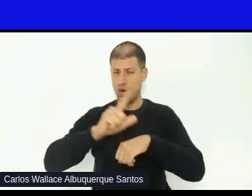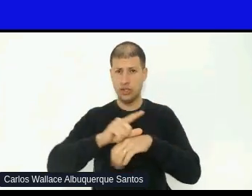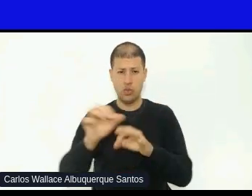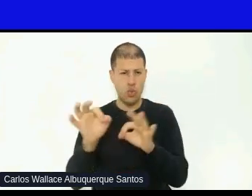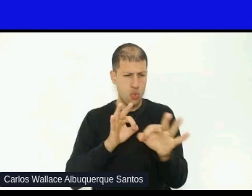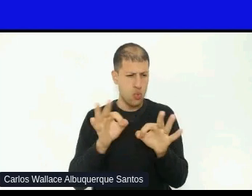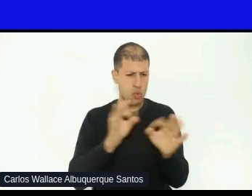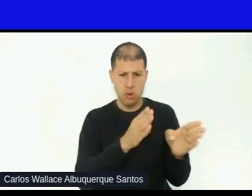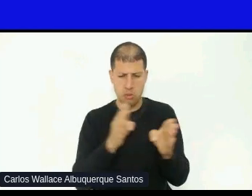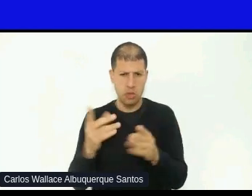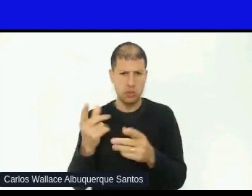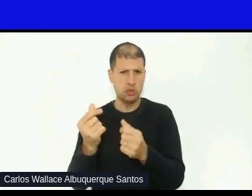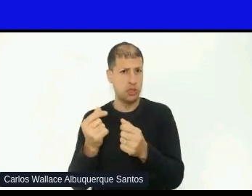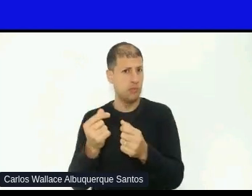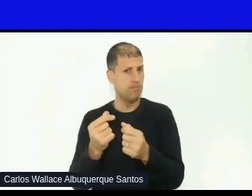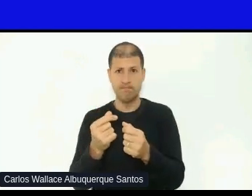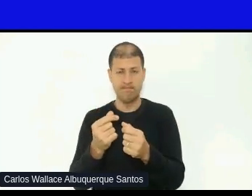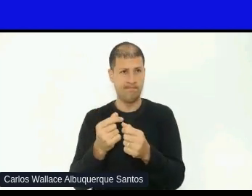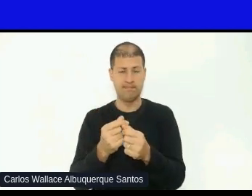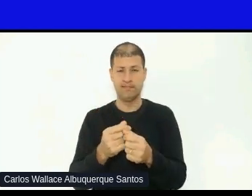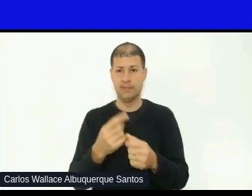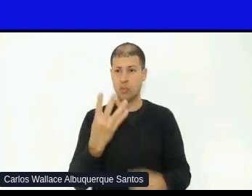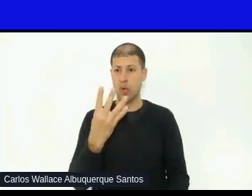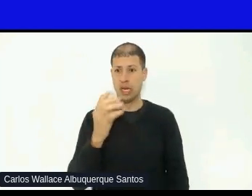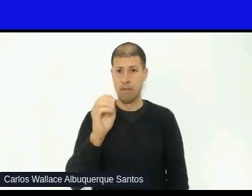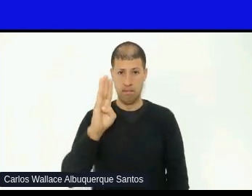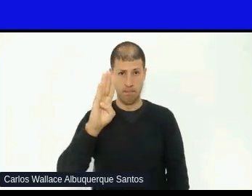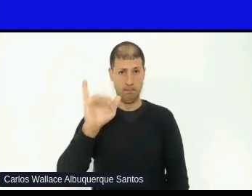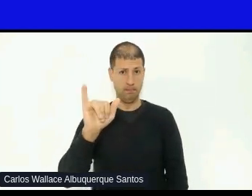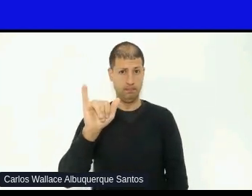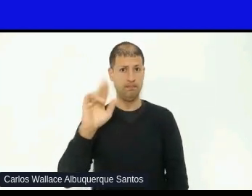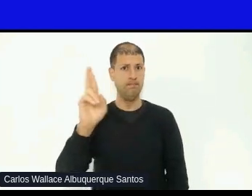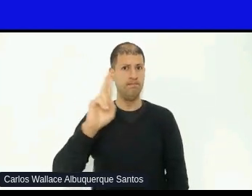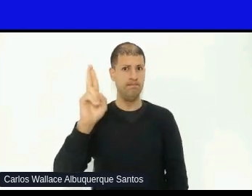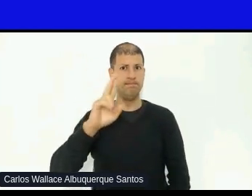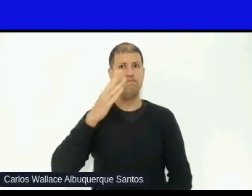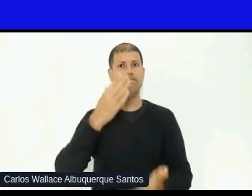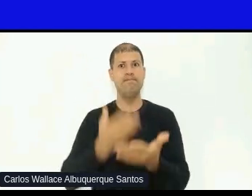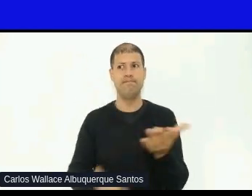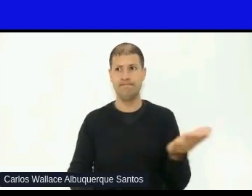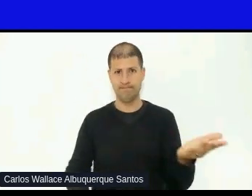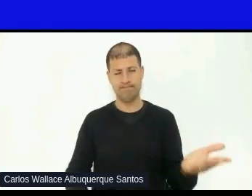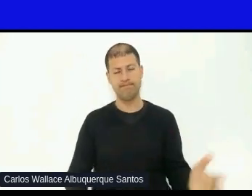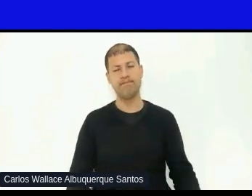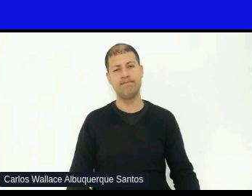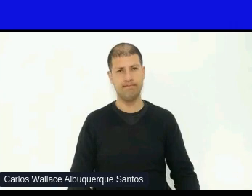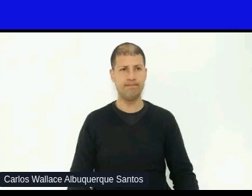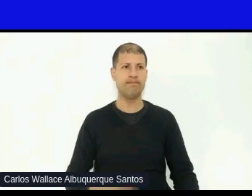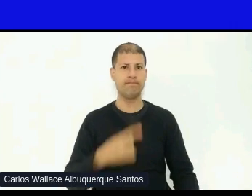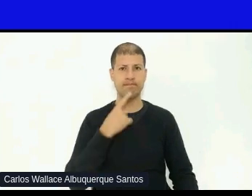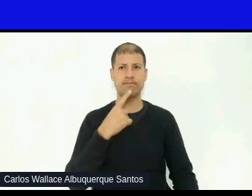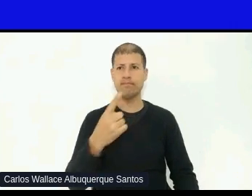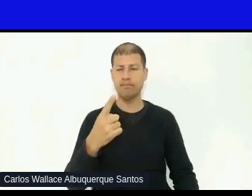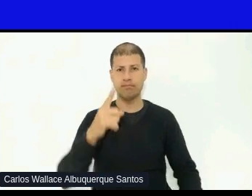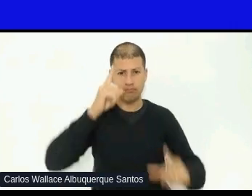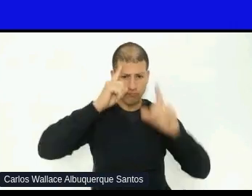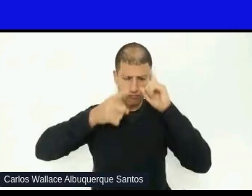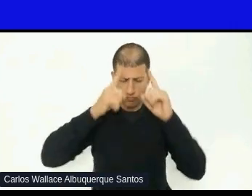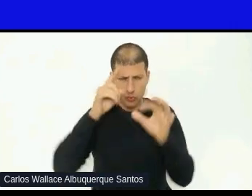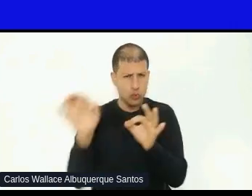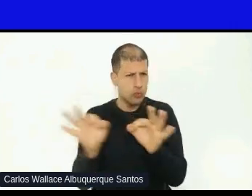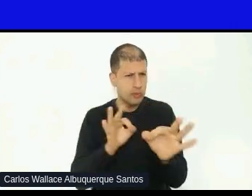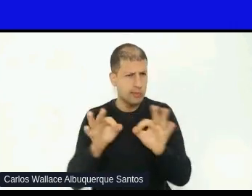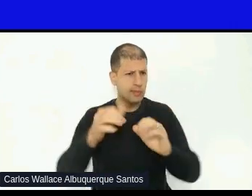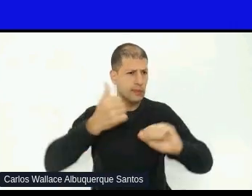as suas finanças e tiveram rombos aí de 40 bilhões de reais. Tá? Então, quando eu falo de governança, eu estou controlando,